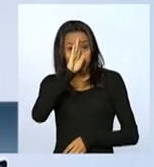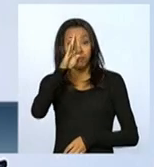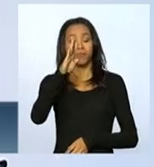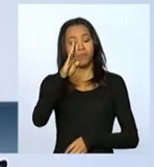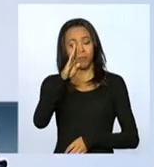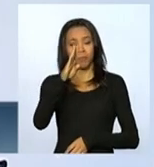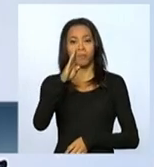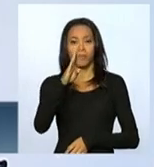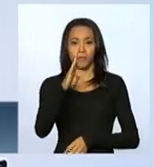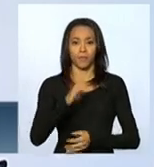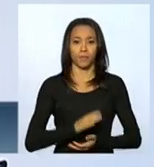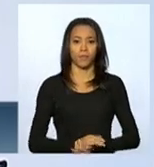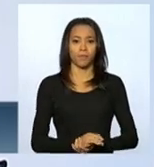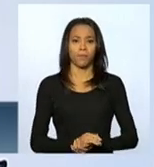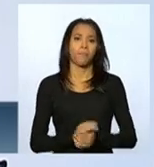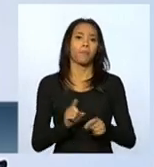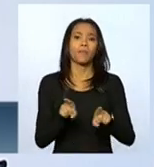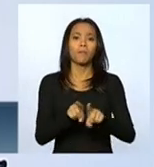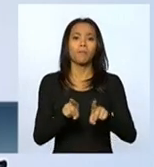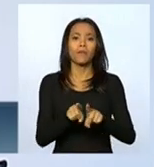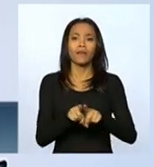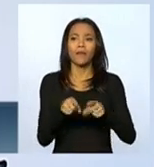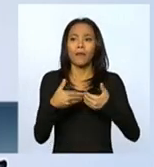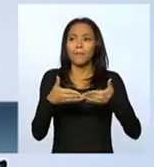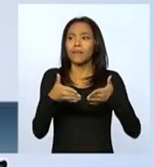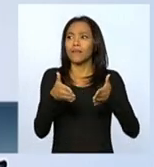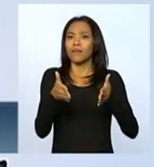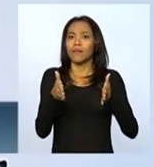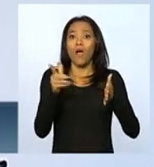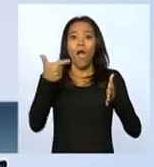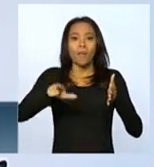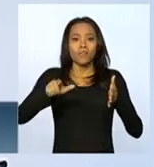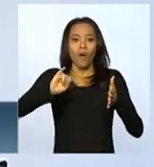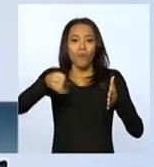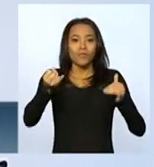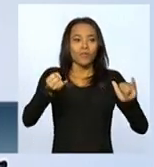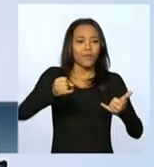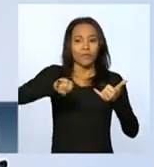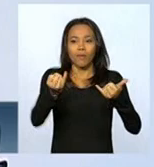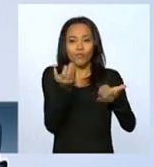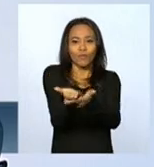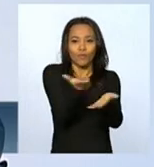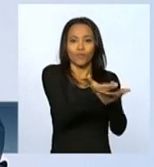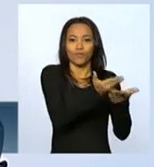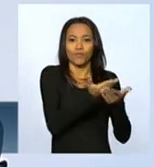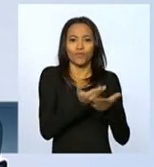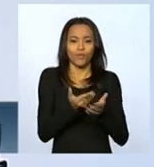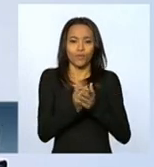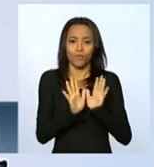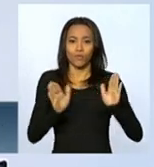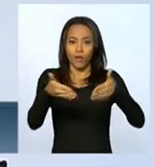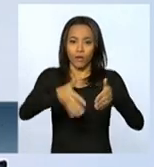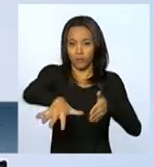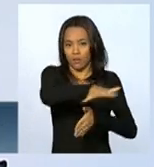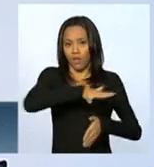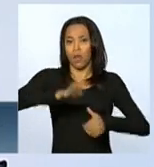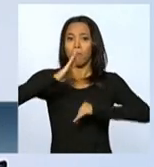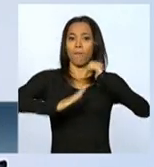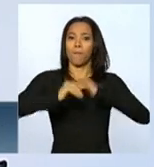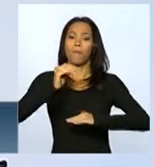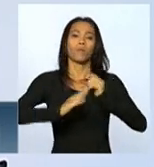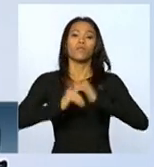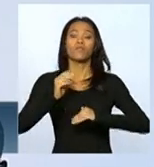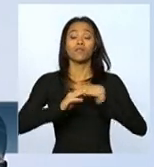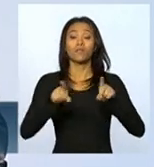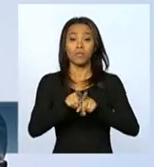sobretudo a ampliação das oportunidades de educação profissional e de educação